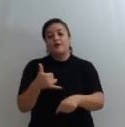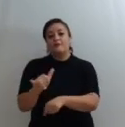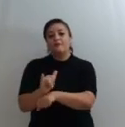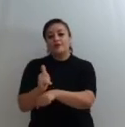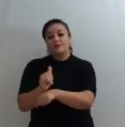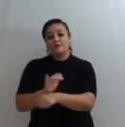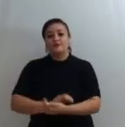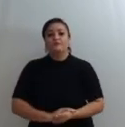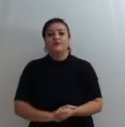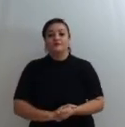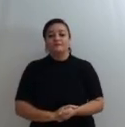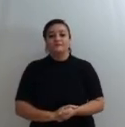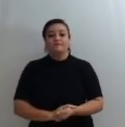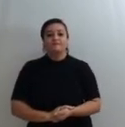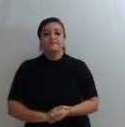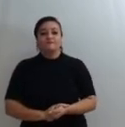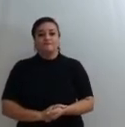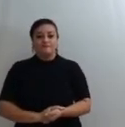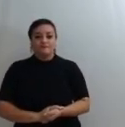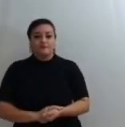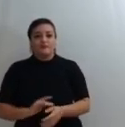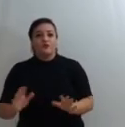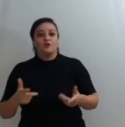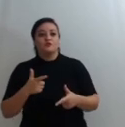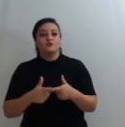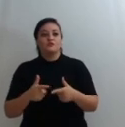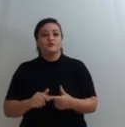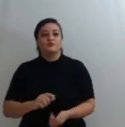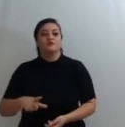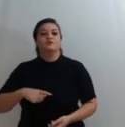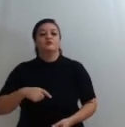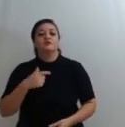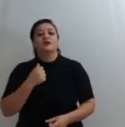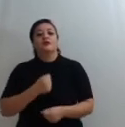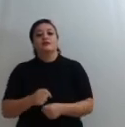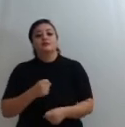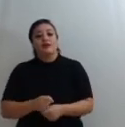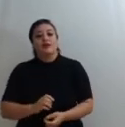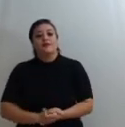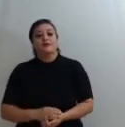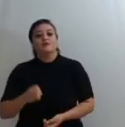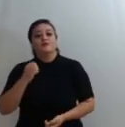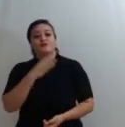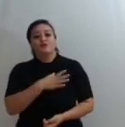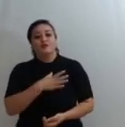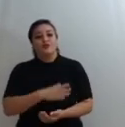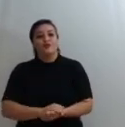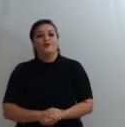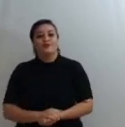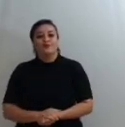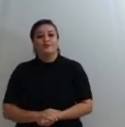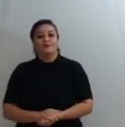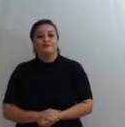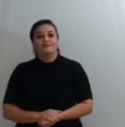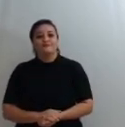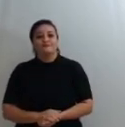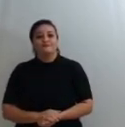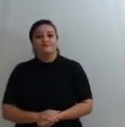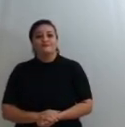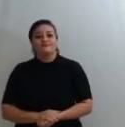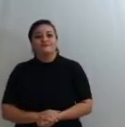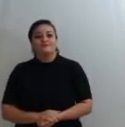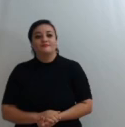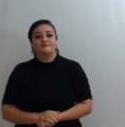online, hoje, numa situação, já que já faz algum tempo, é o nosso novo normal, né, excelência? Excelência, atendo-me